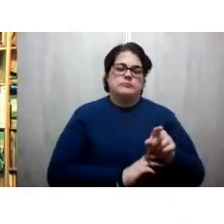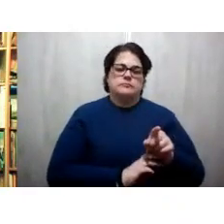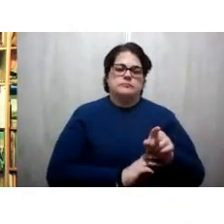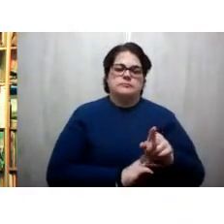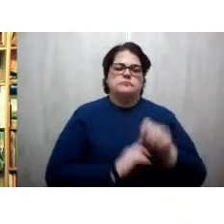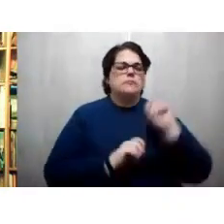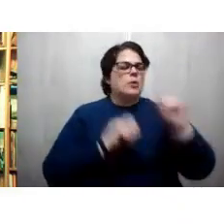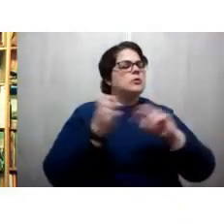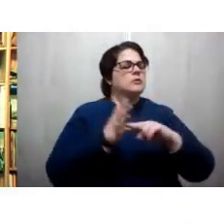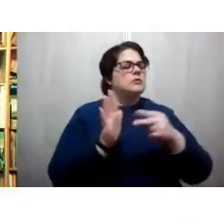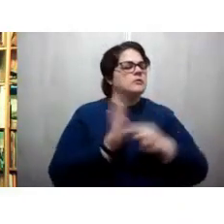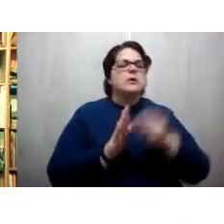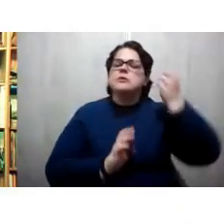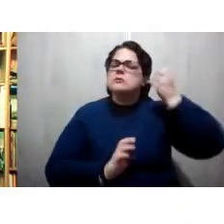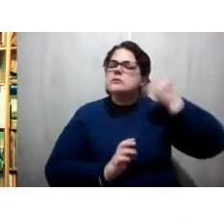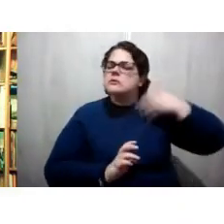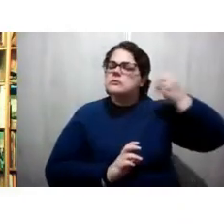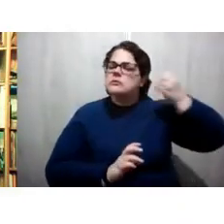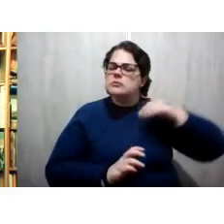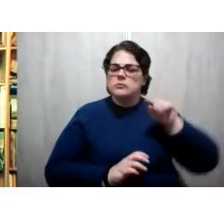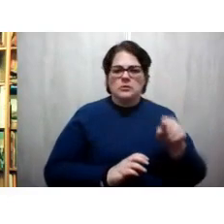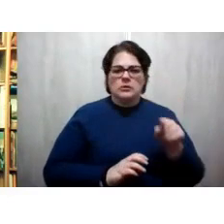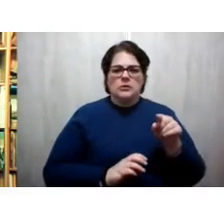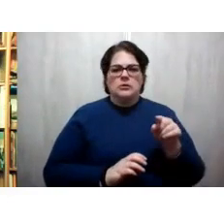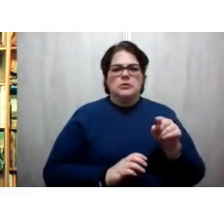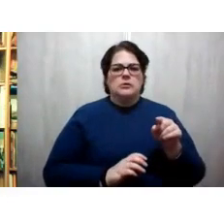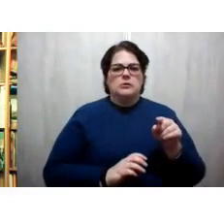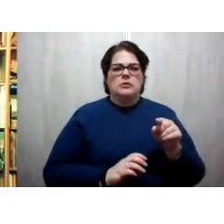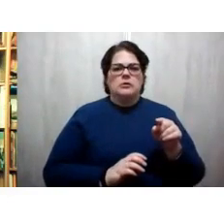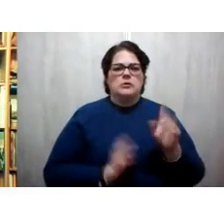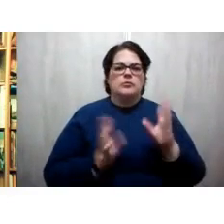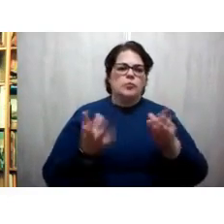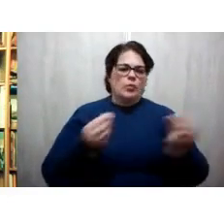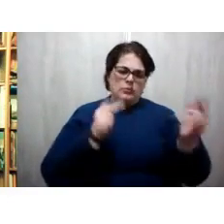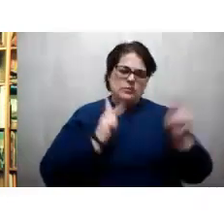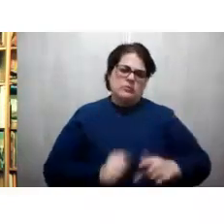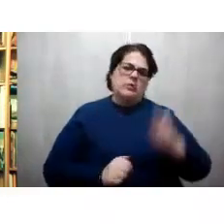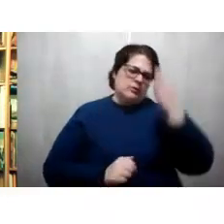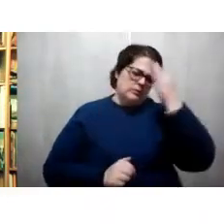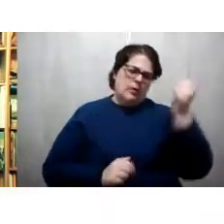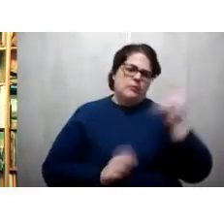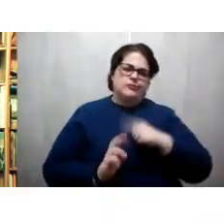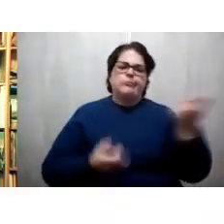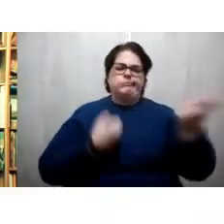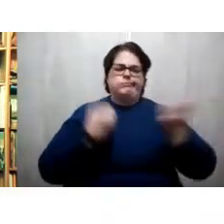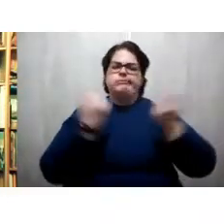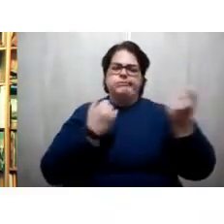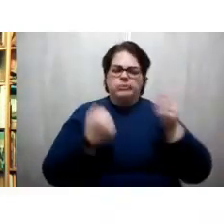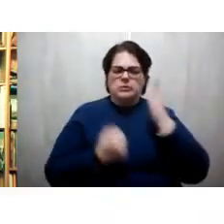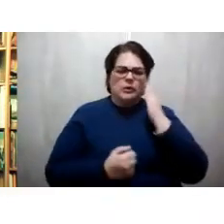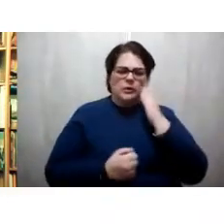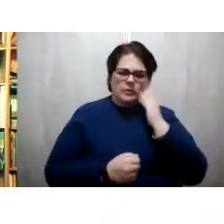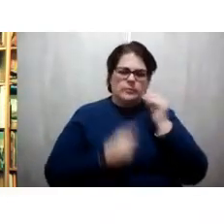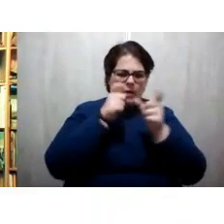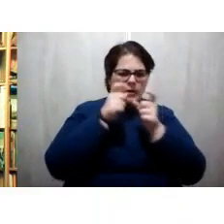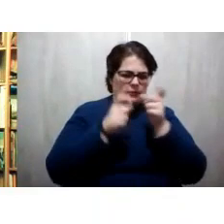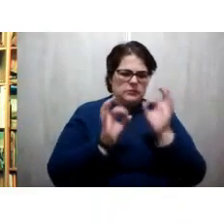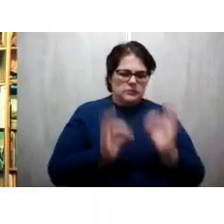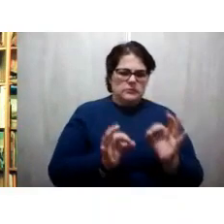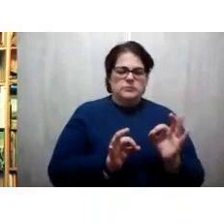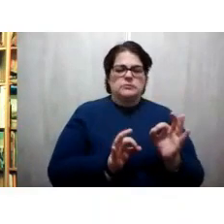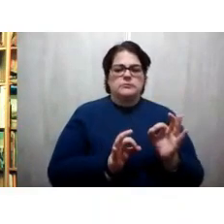é a audiodescrição? Então, muitos aqui já sabem, estão cansados de ouvir falar nesse termo,